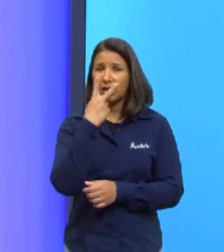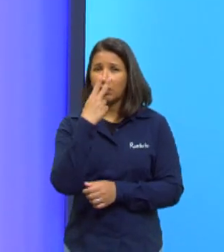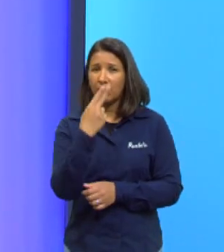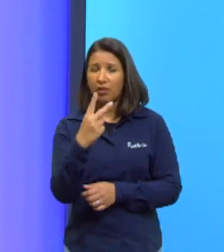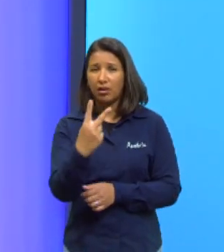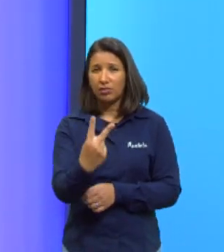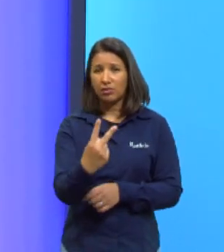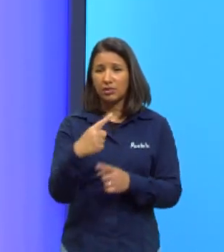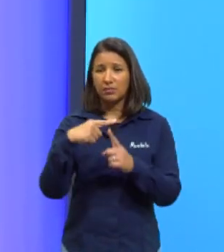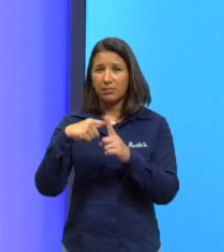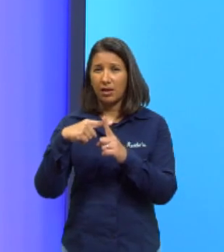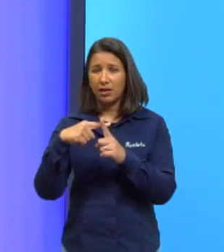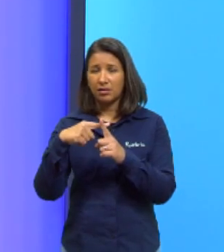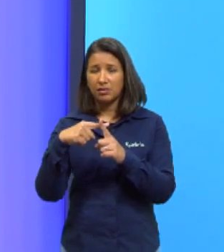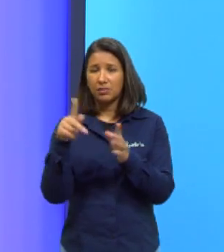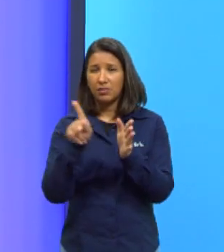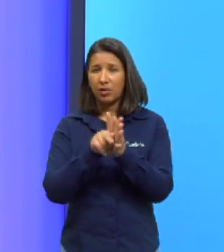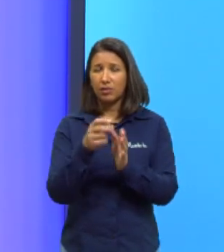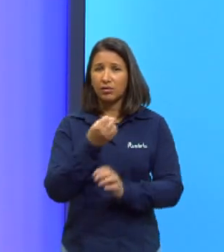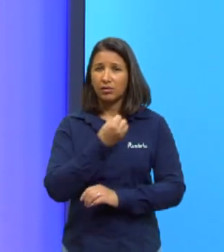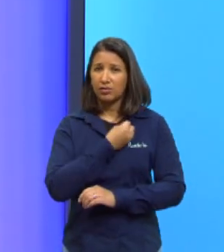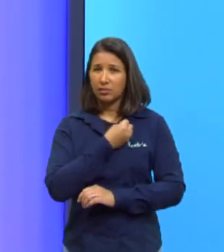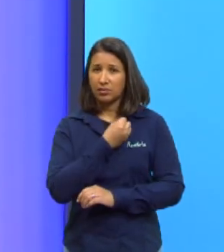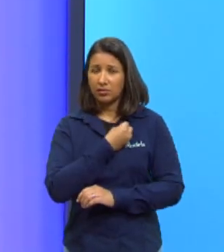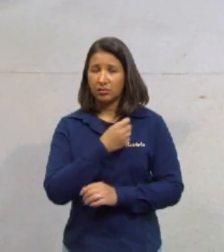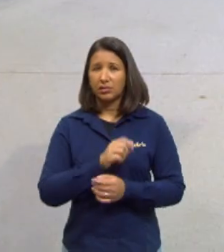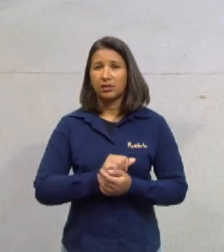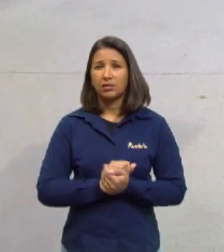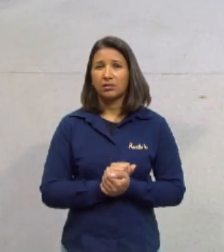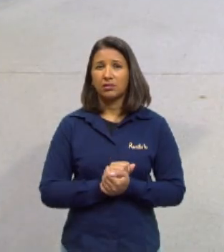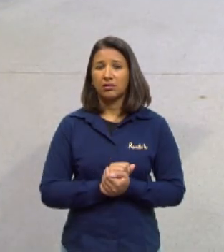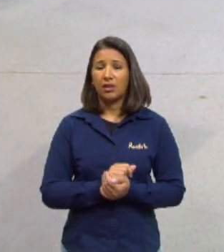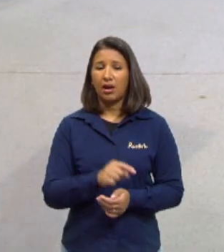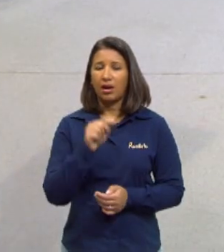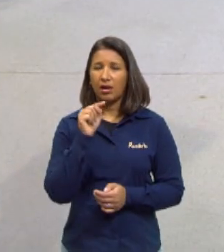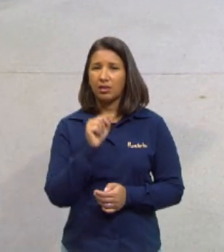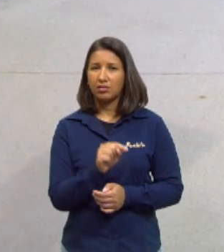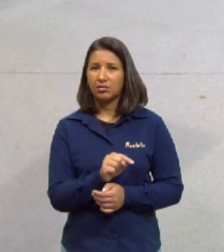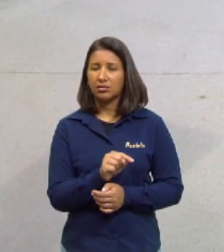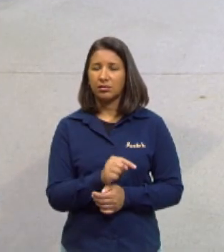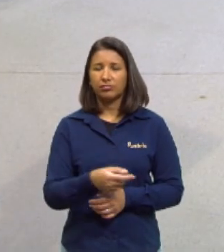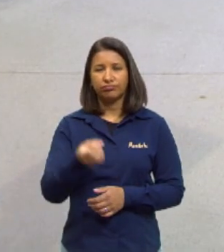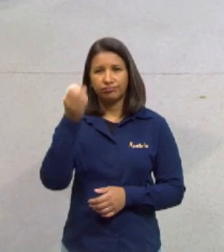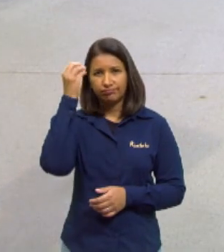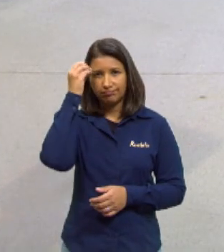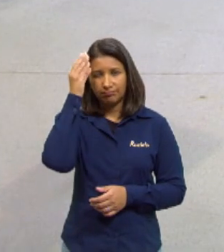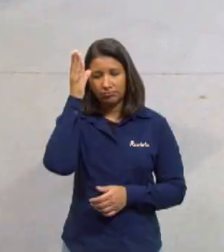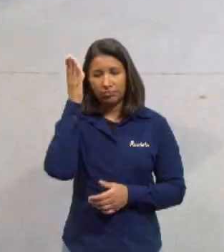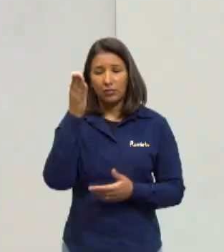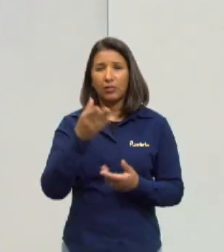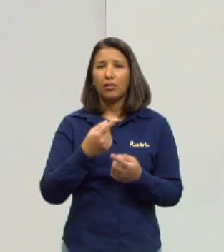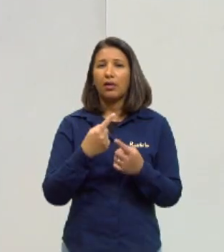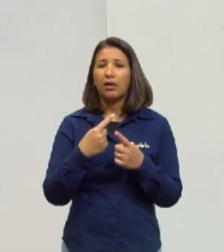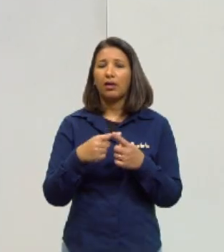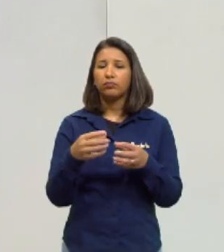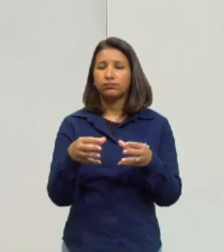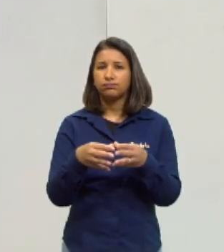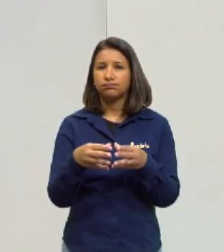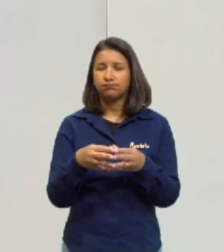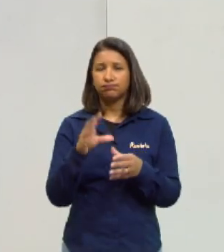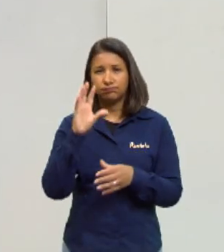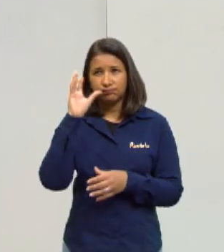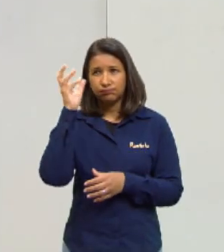a 2 mais o próprio número. Certo? É isso que eu estou chegando à conclusão. Então, o conjunto